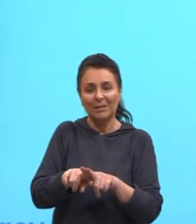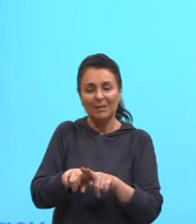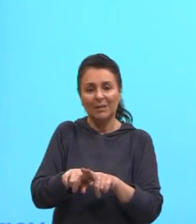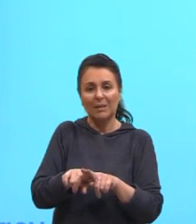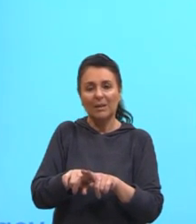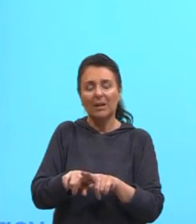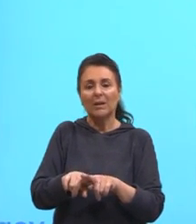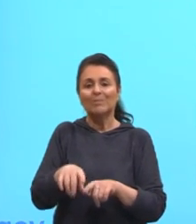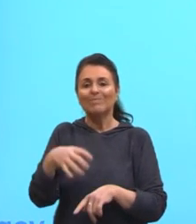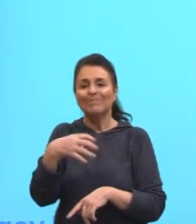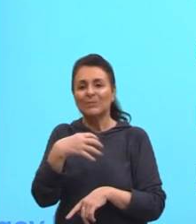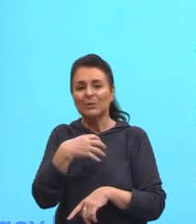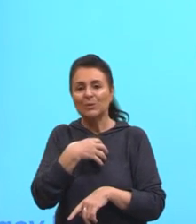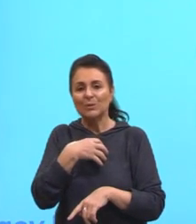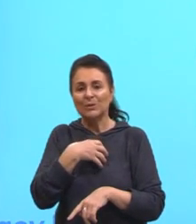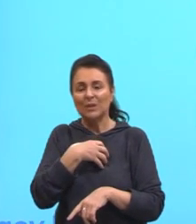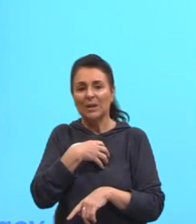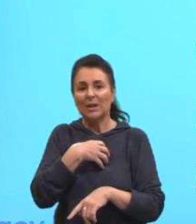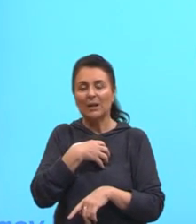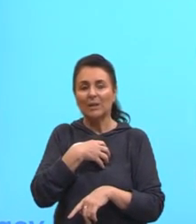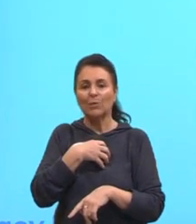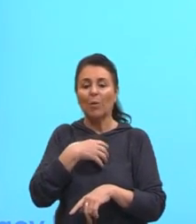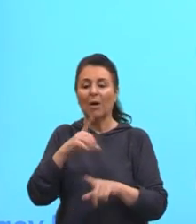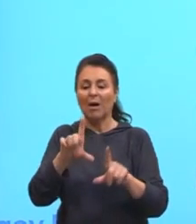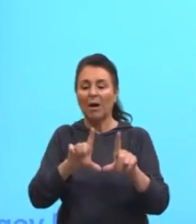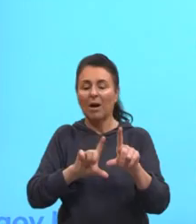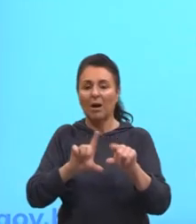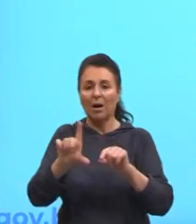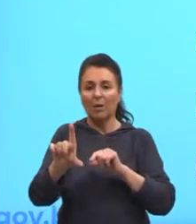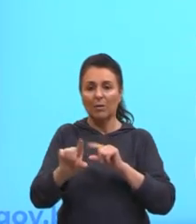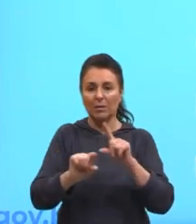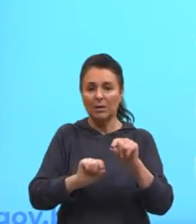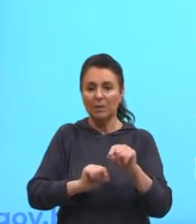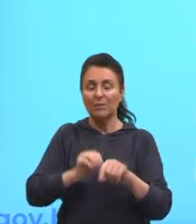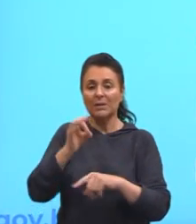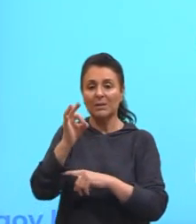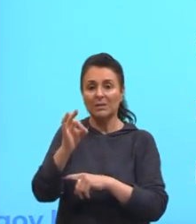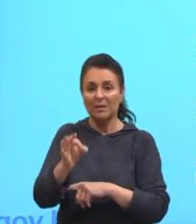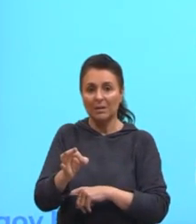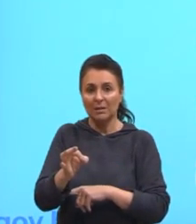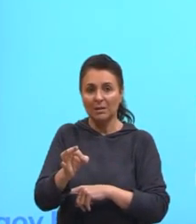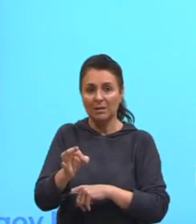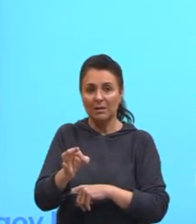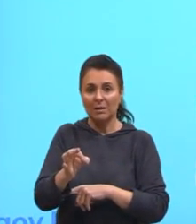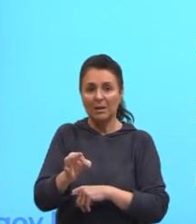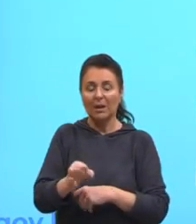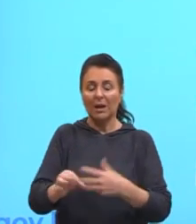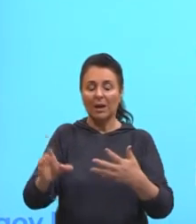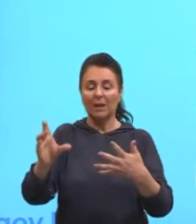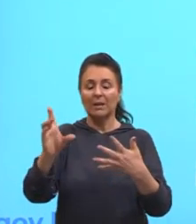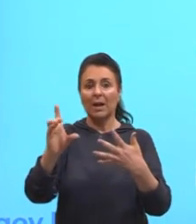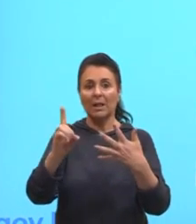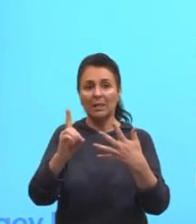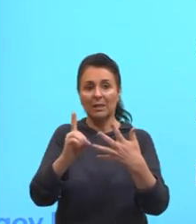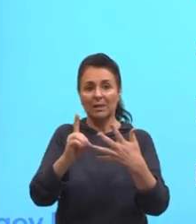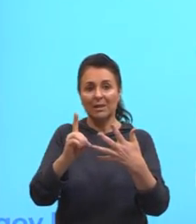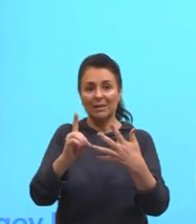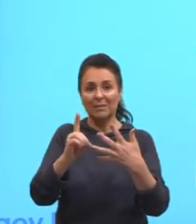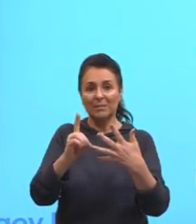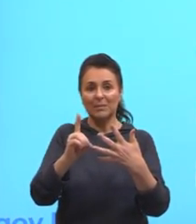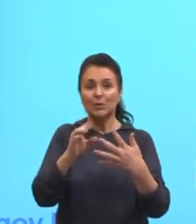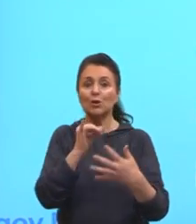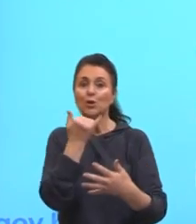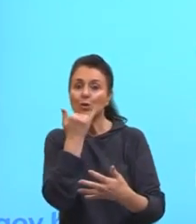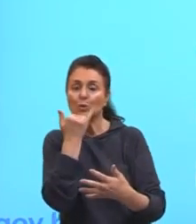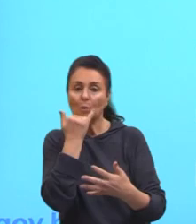de forma que aqui gente a nossa alternativa correta ficaria a letra B que foi o formato